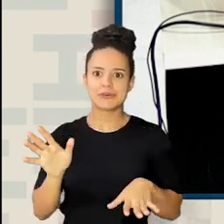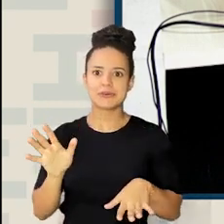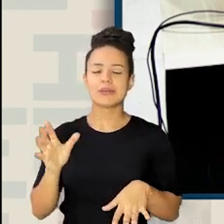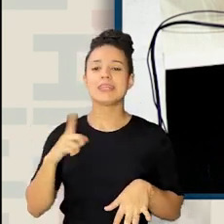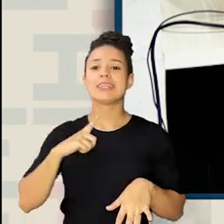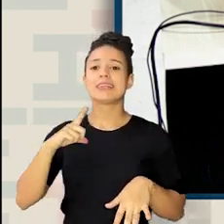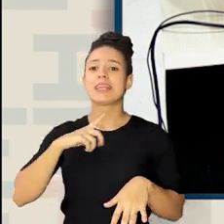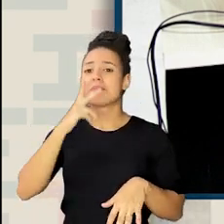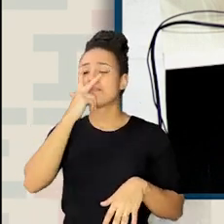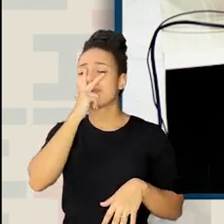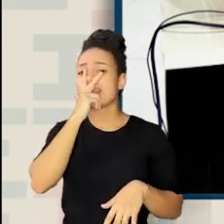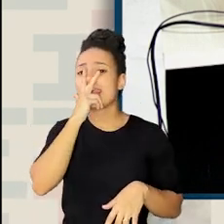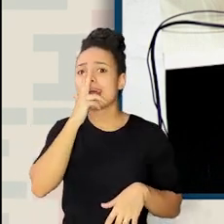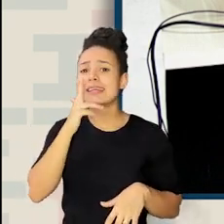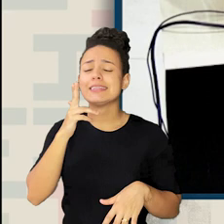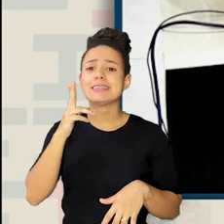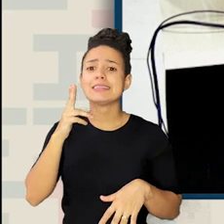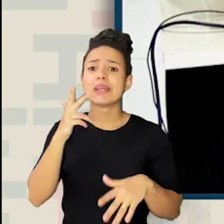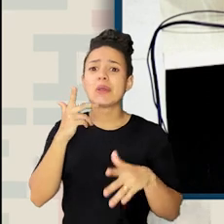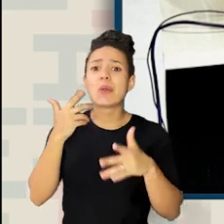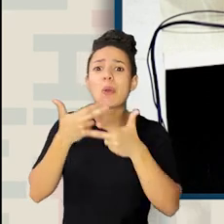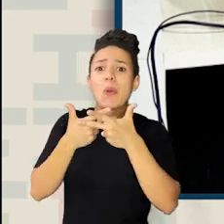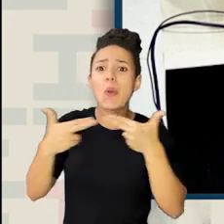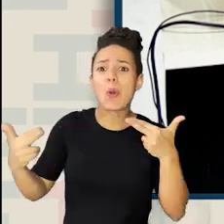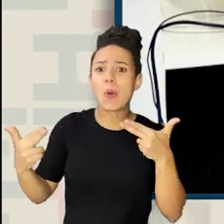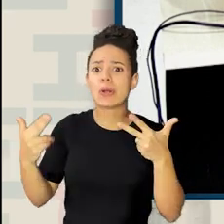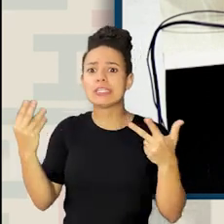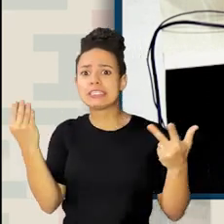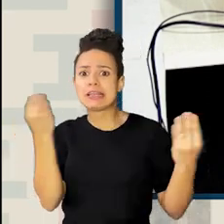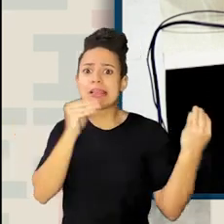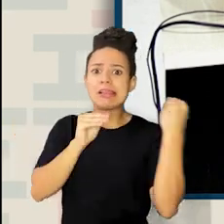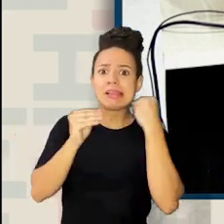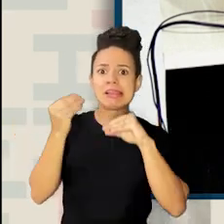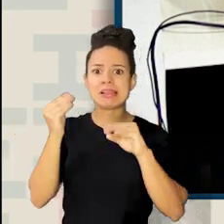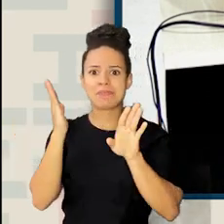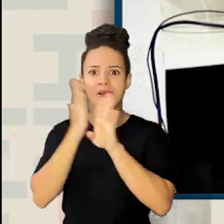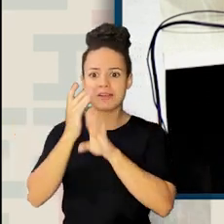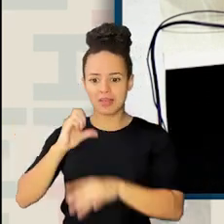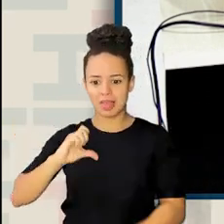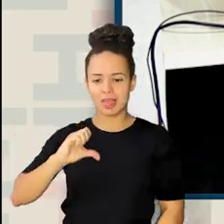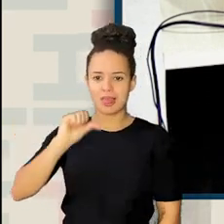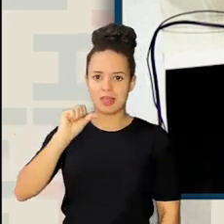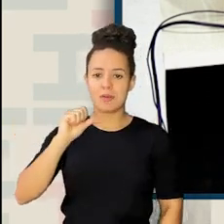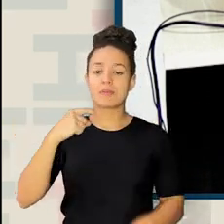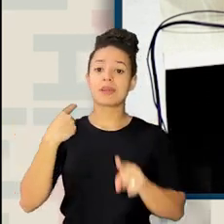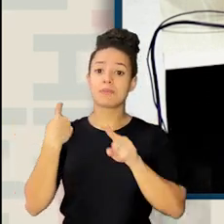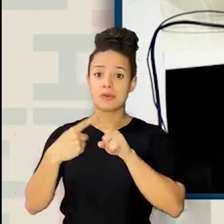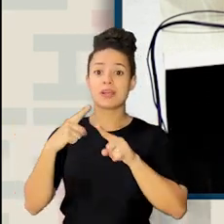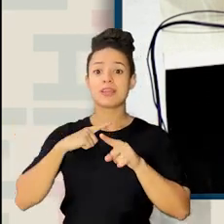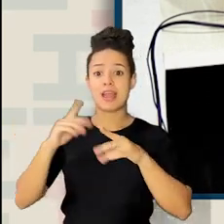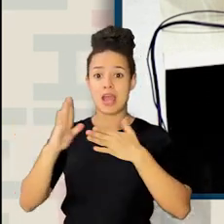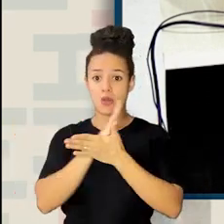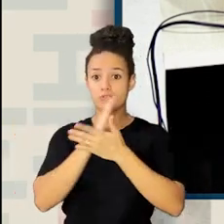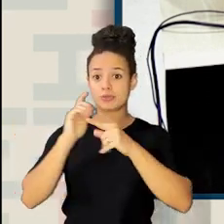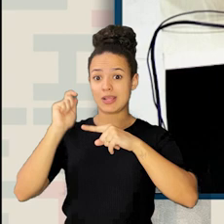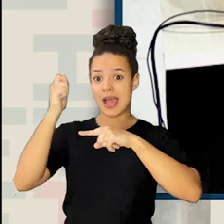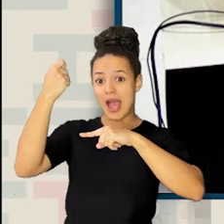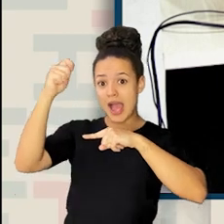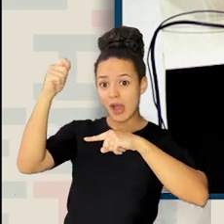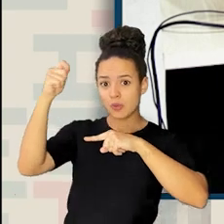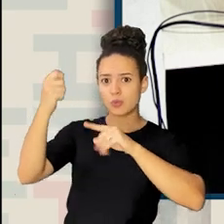adquirir vícios de postura com o polegar. Porque existem algumas notas mais agudas, como eu falei nos modos